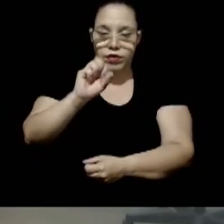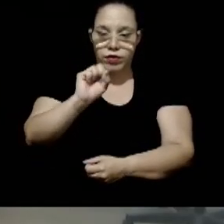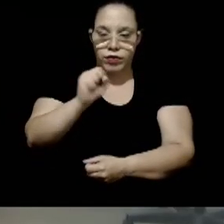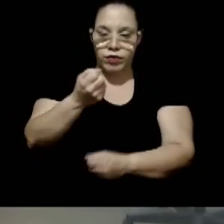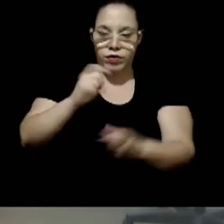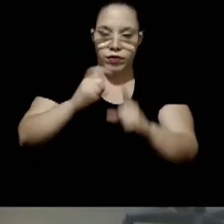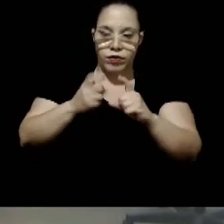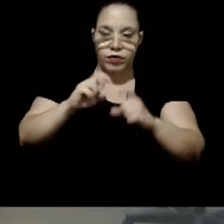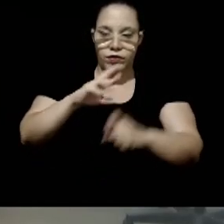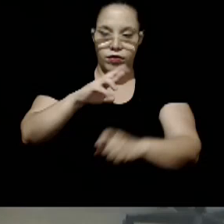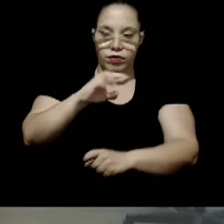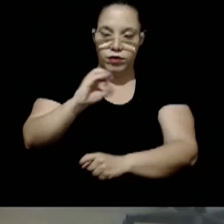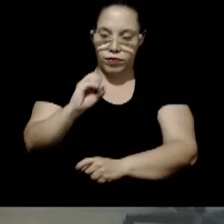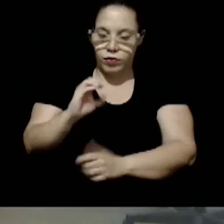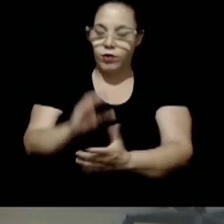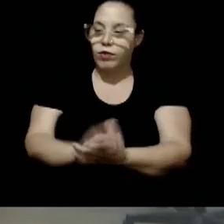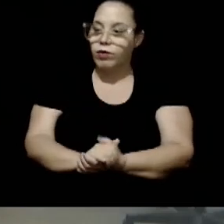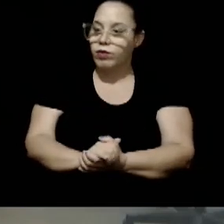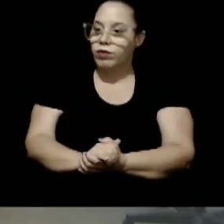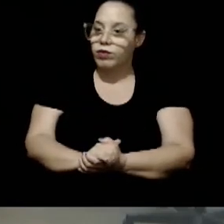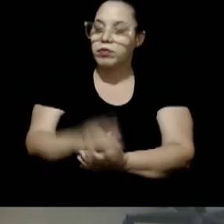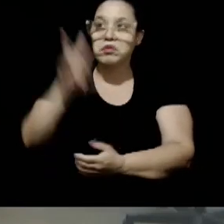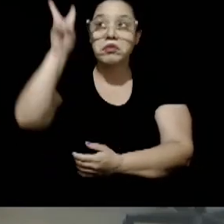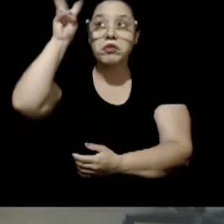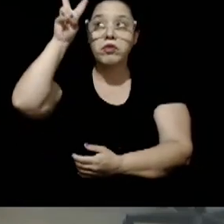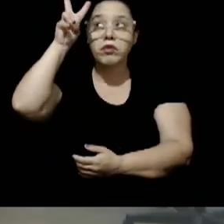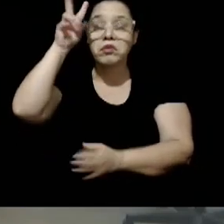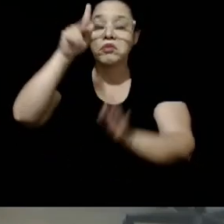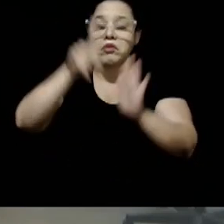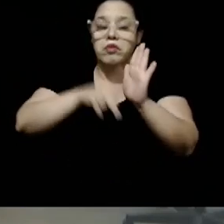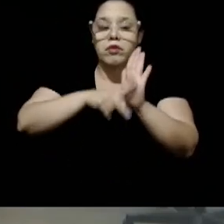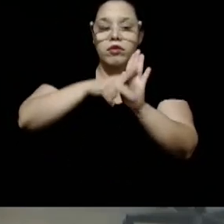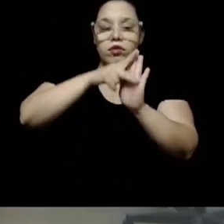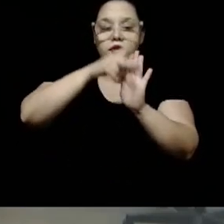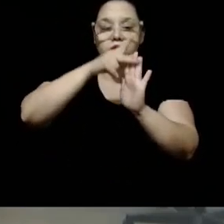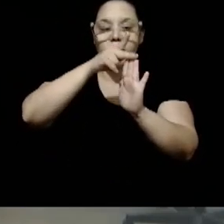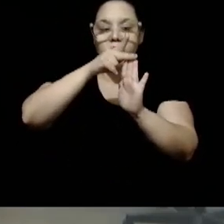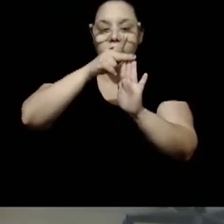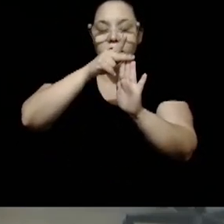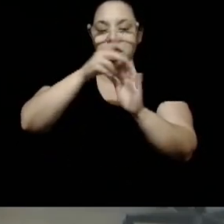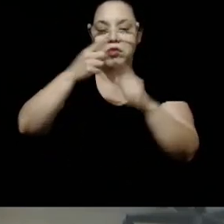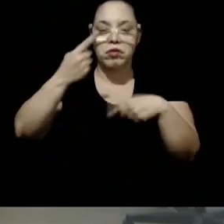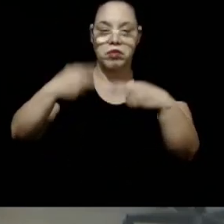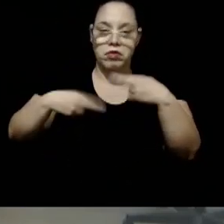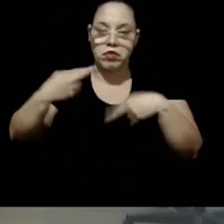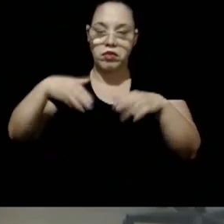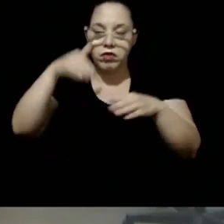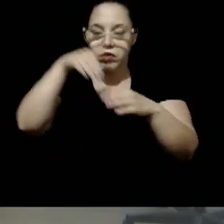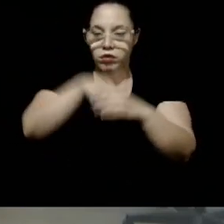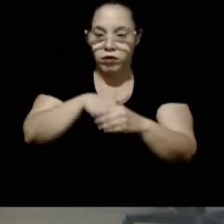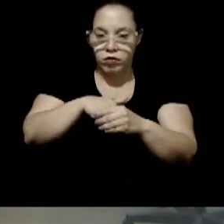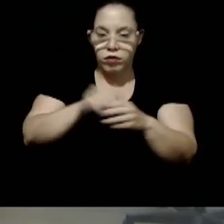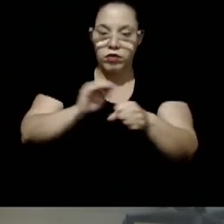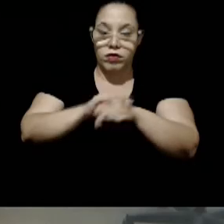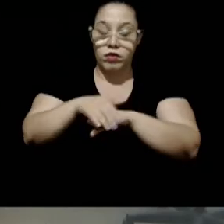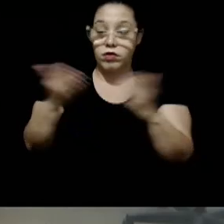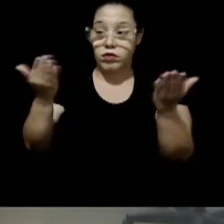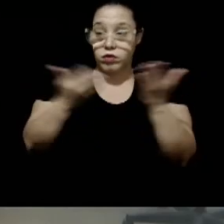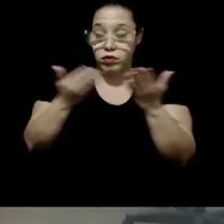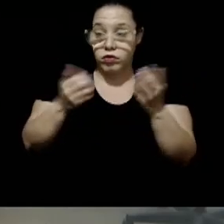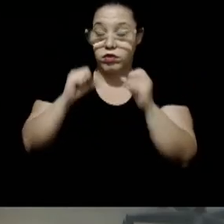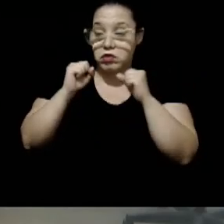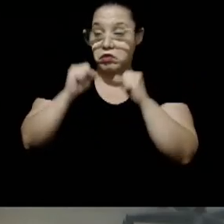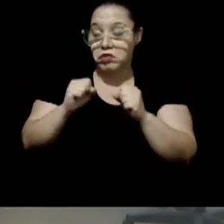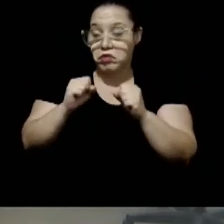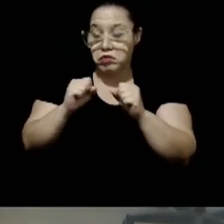reunião ordinária Lembrando que os projetos que devem ser analisados e votados na noite de hoje você encontra